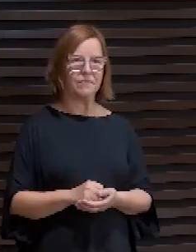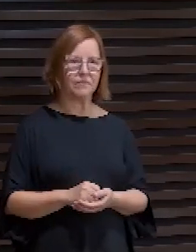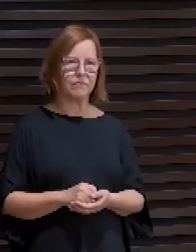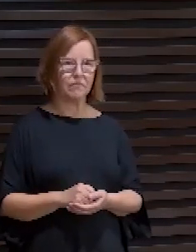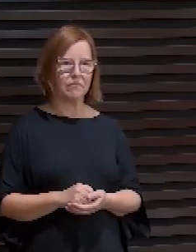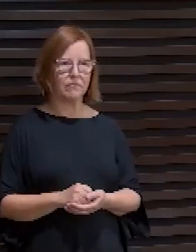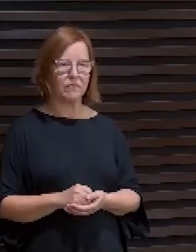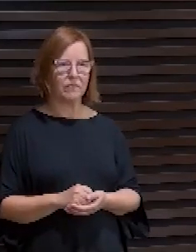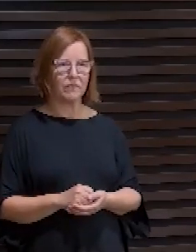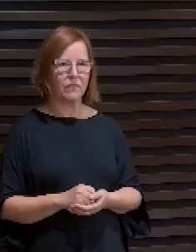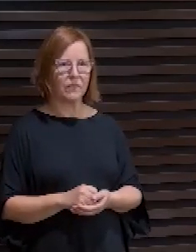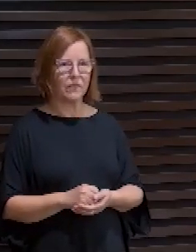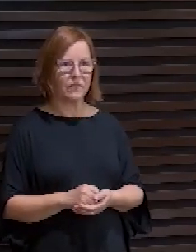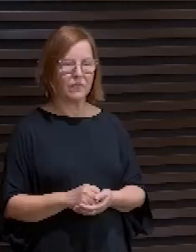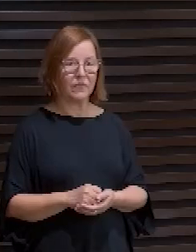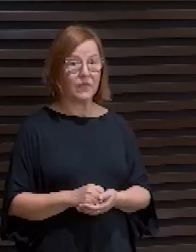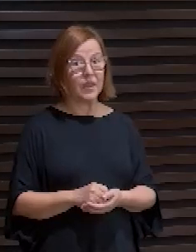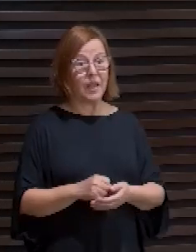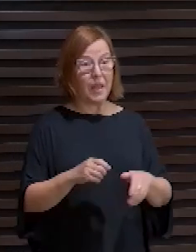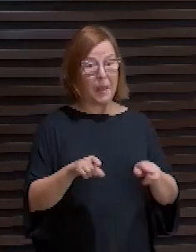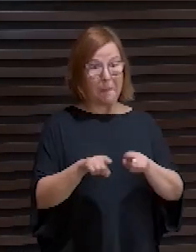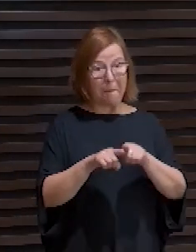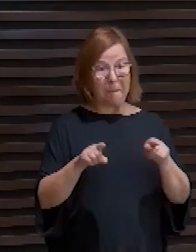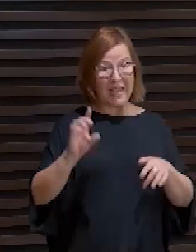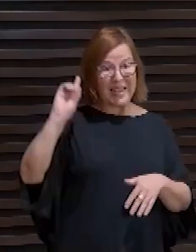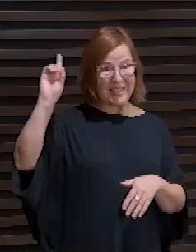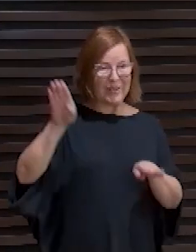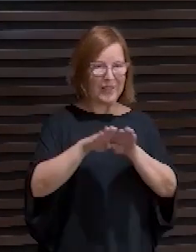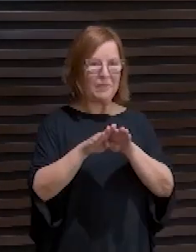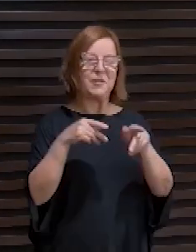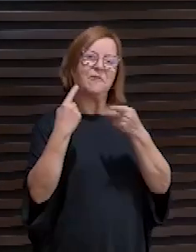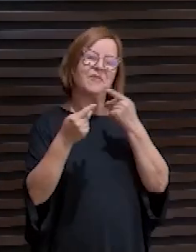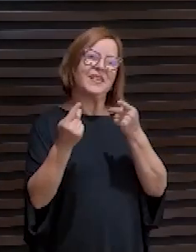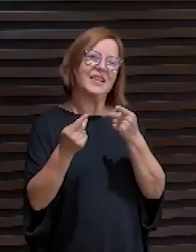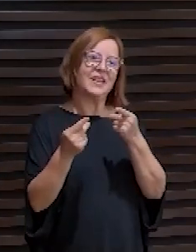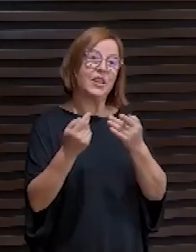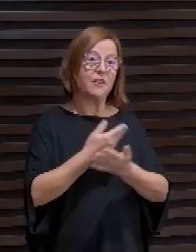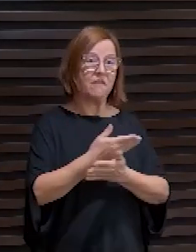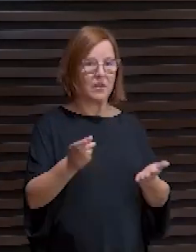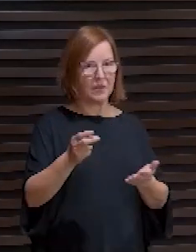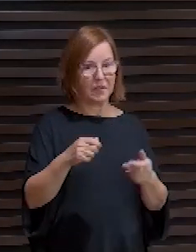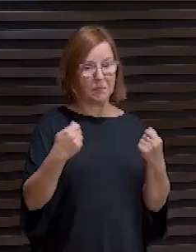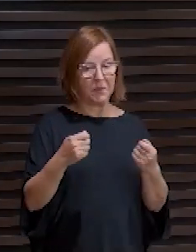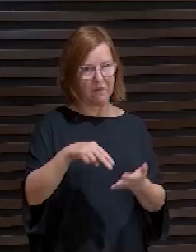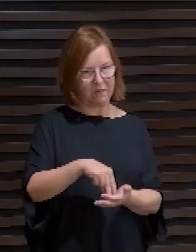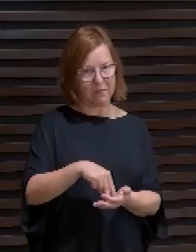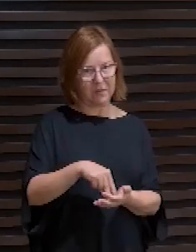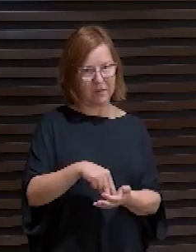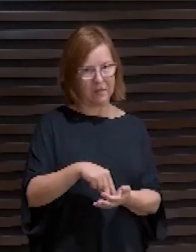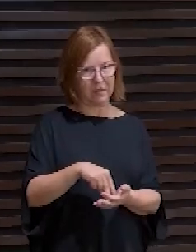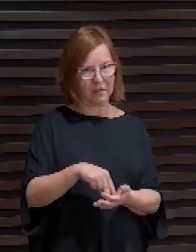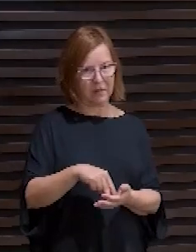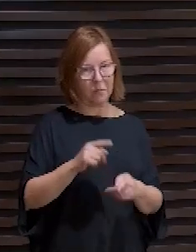E ao mesmo tempo que Ele nos garantiu isso, Ele nos diz assim: vocês perseverem, porque nós podemos ter